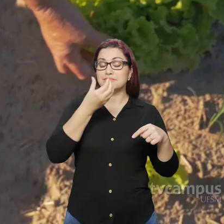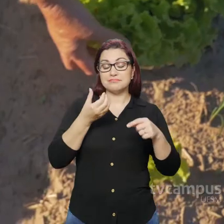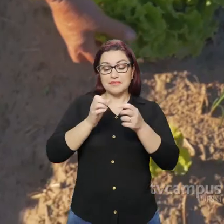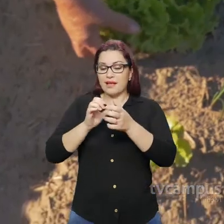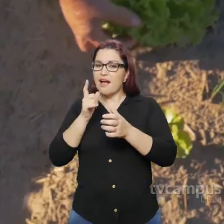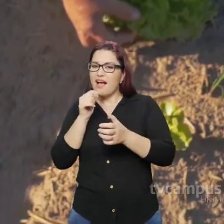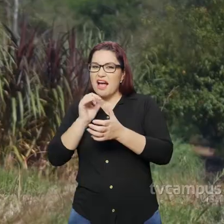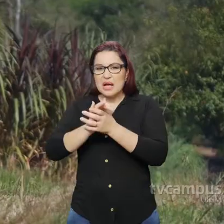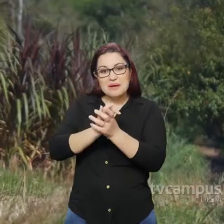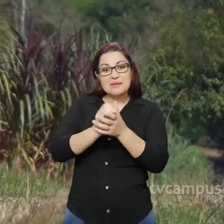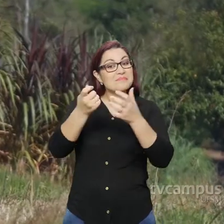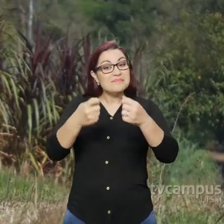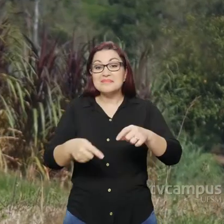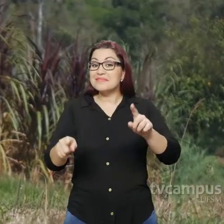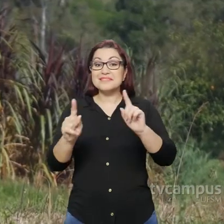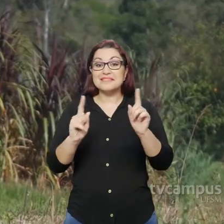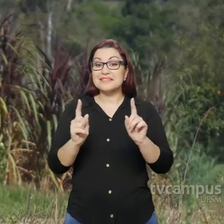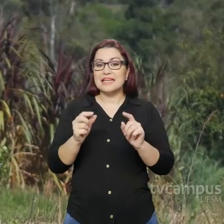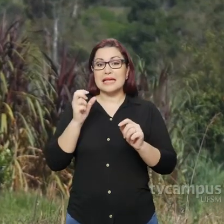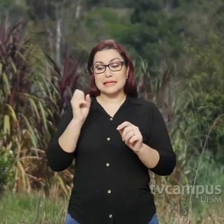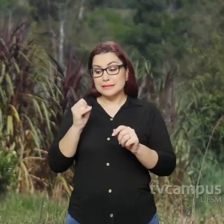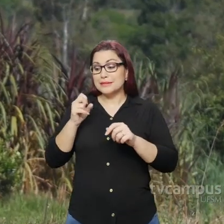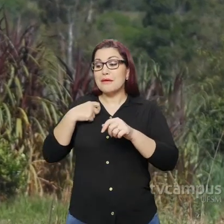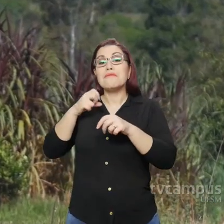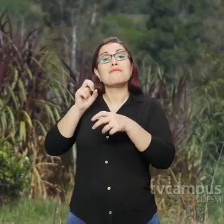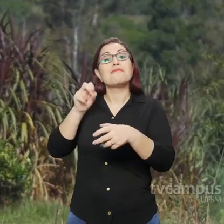tem que lavar tudo.